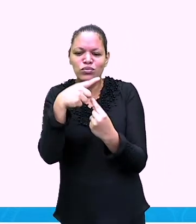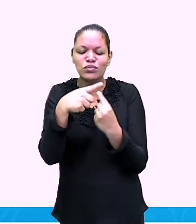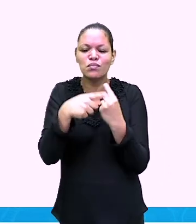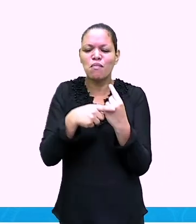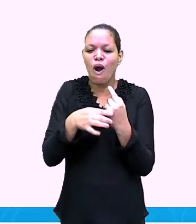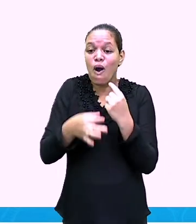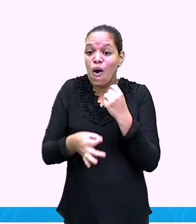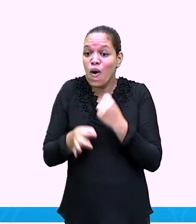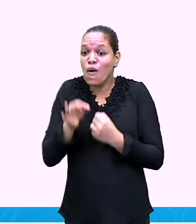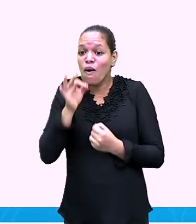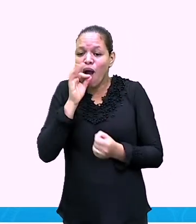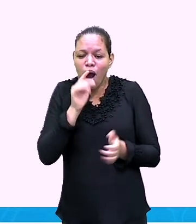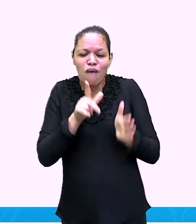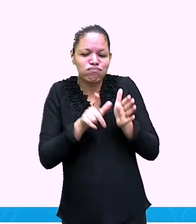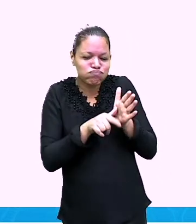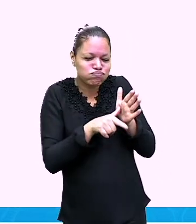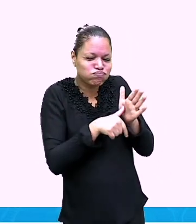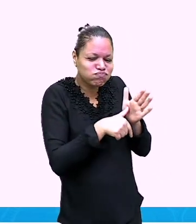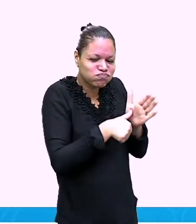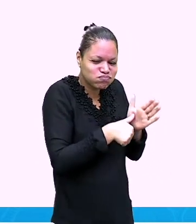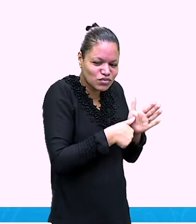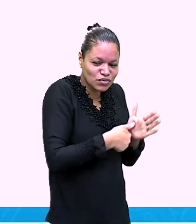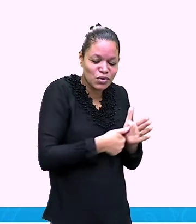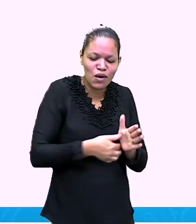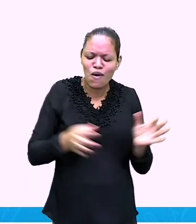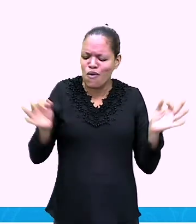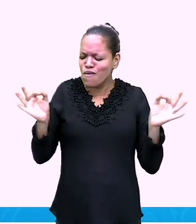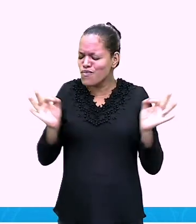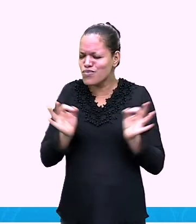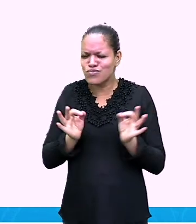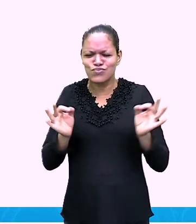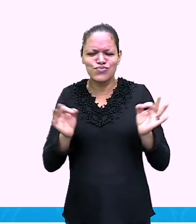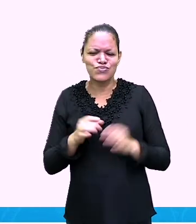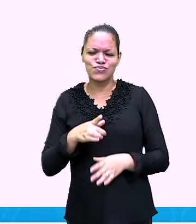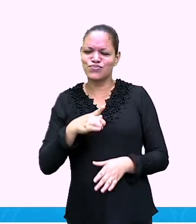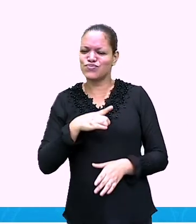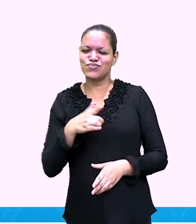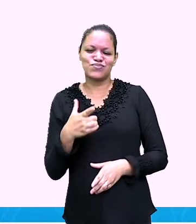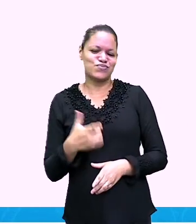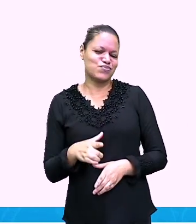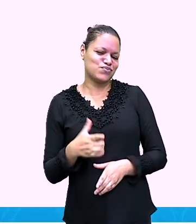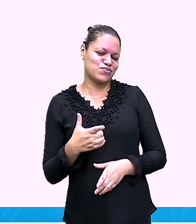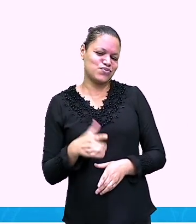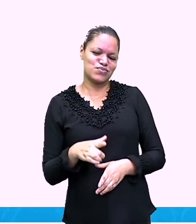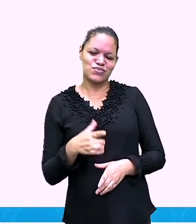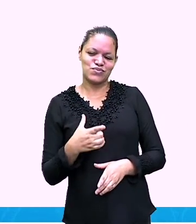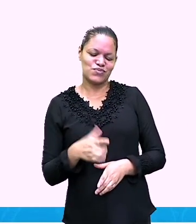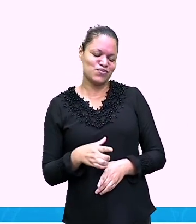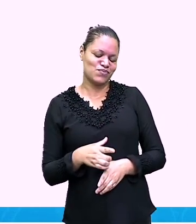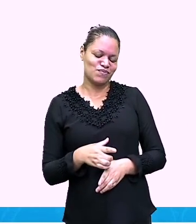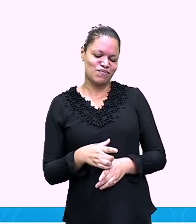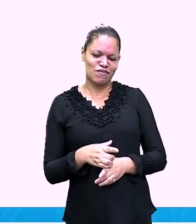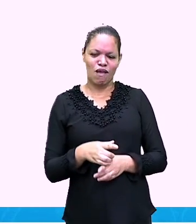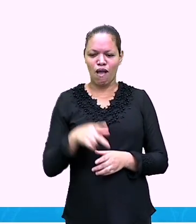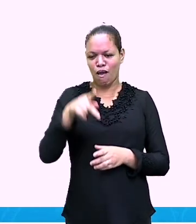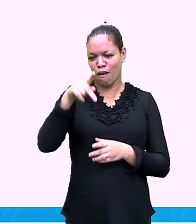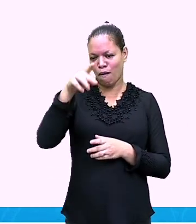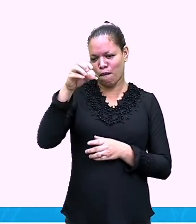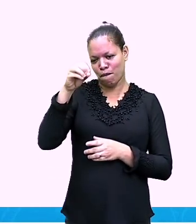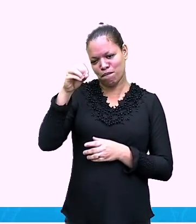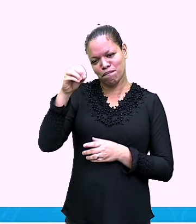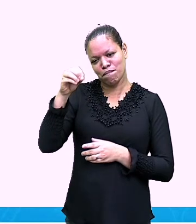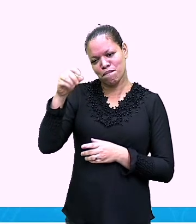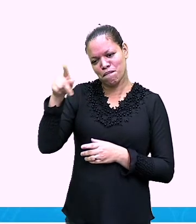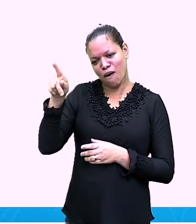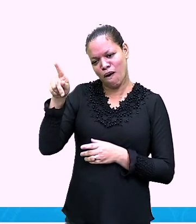legal? É muito importante, gente, a gente conseguir separar bem as palavras. Até você mesmo, quando vai escrever no seu caderno, não